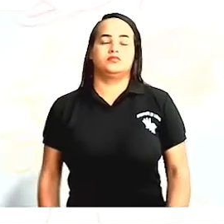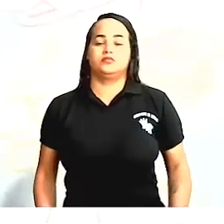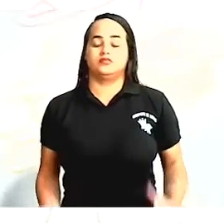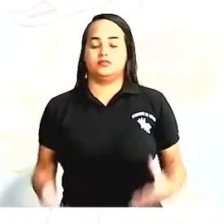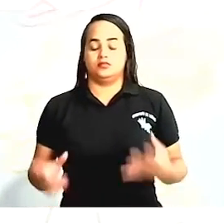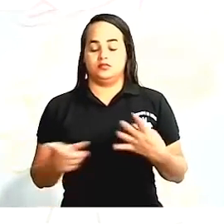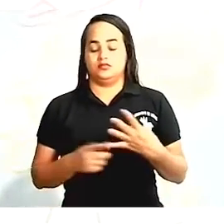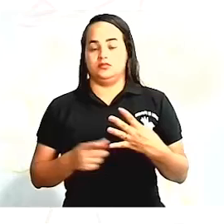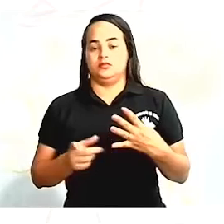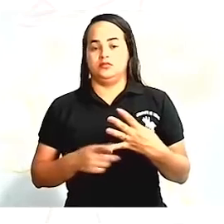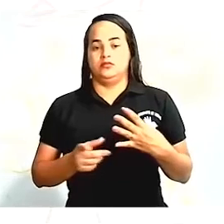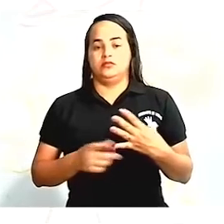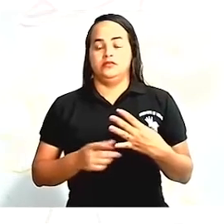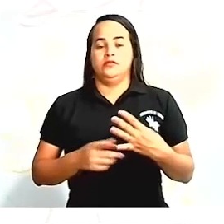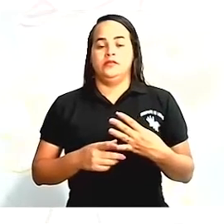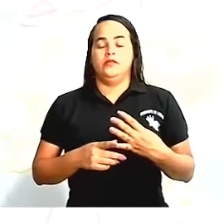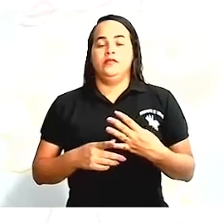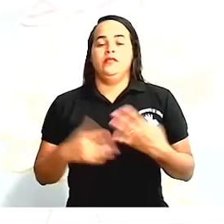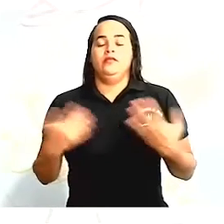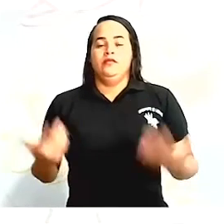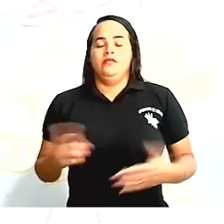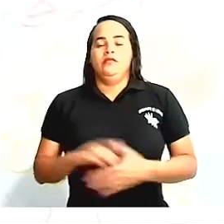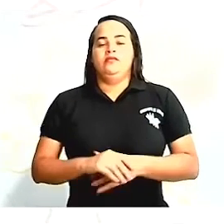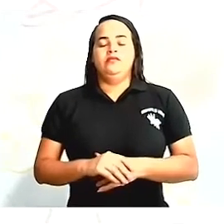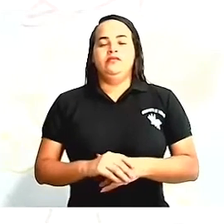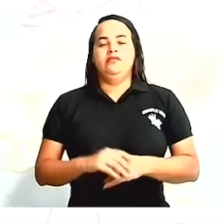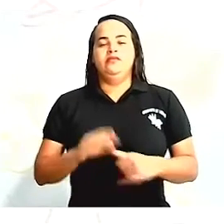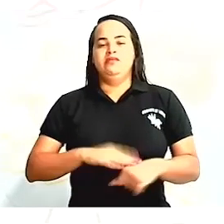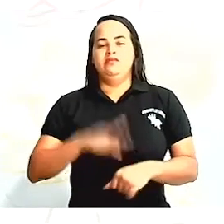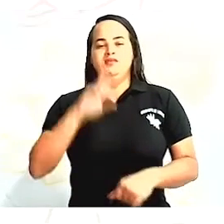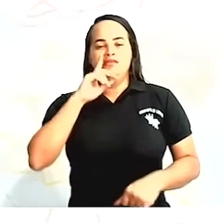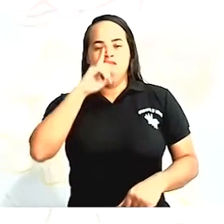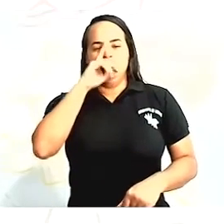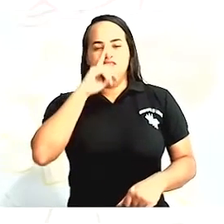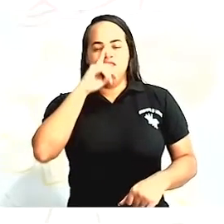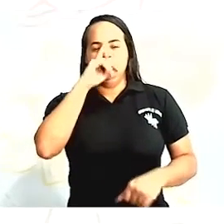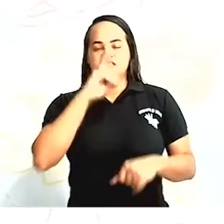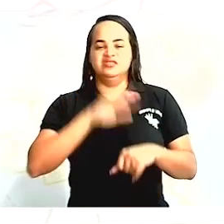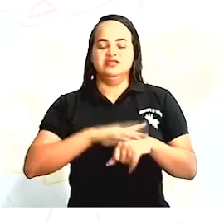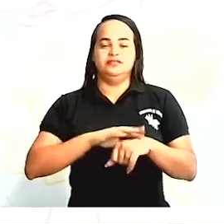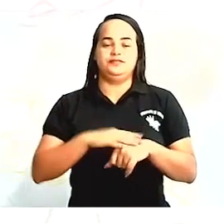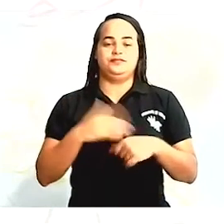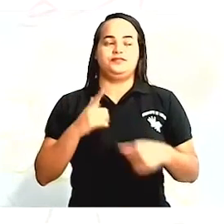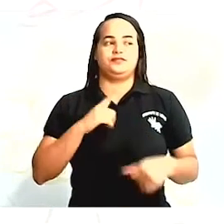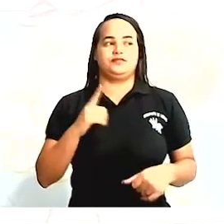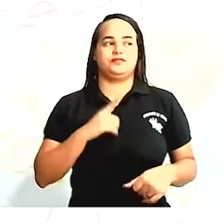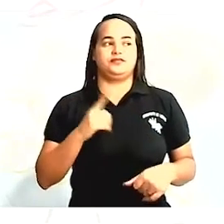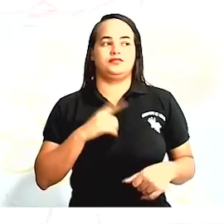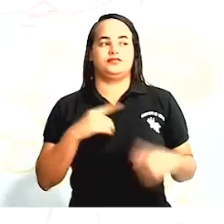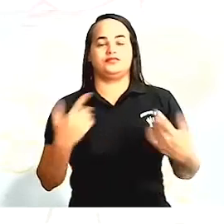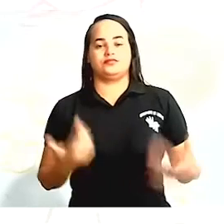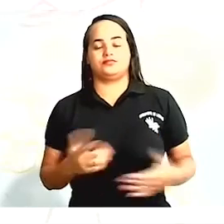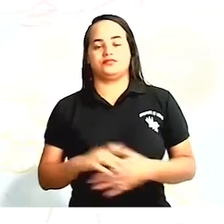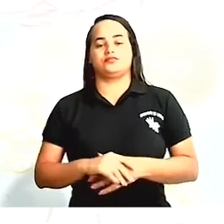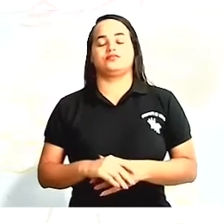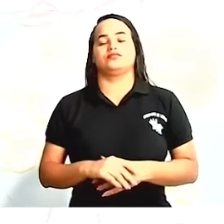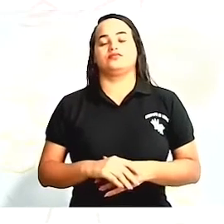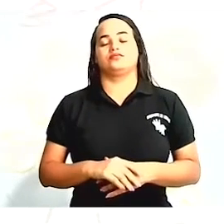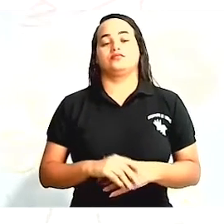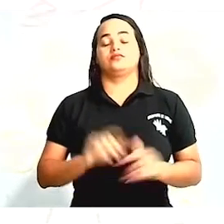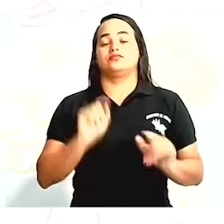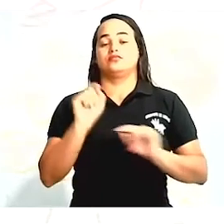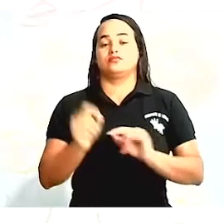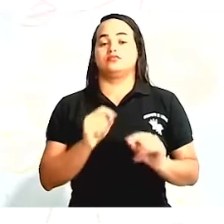No grupo 4, é a fase mais perigosa da doença. Vai ter também a linfadenopatia, como eu falei, que é o